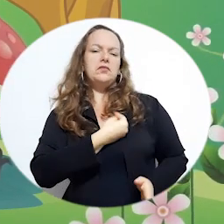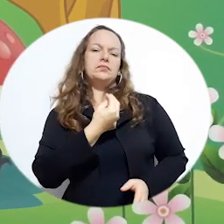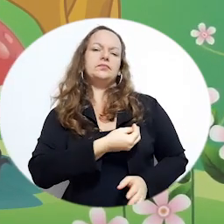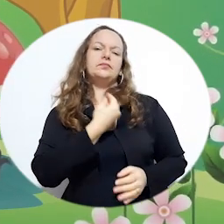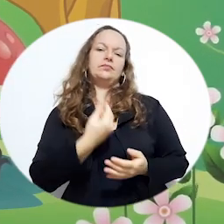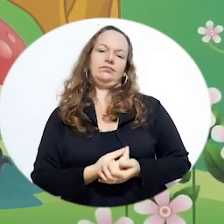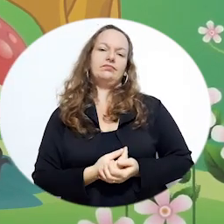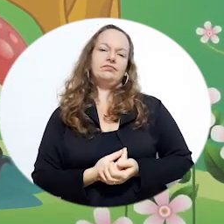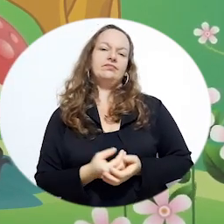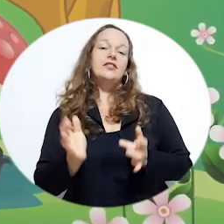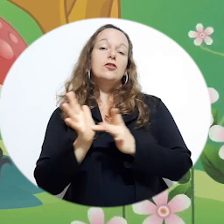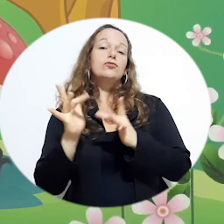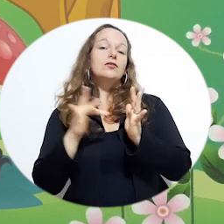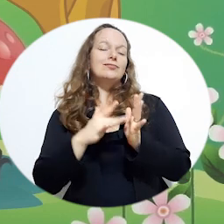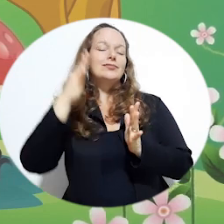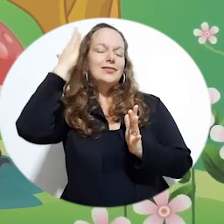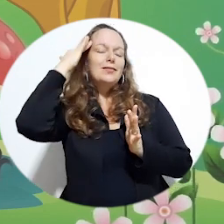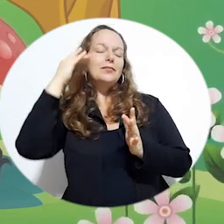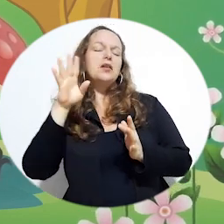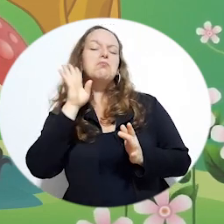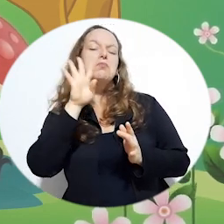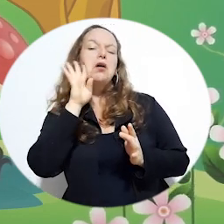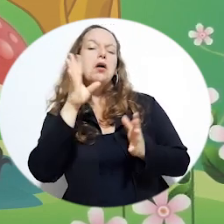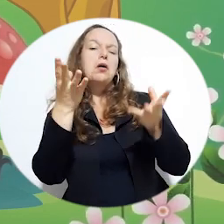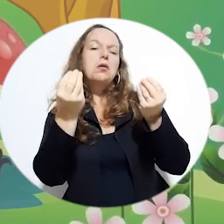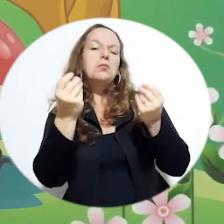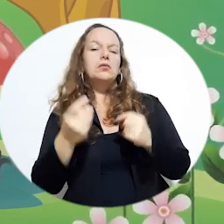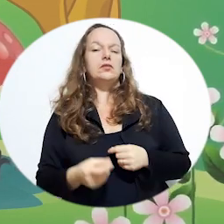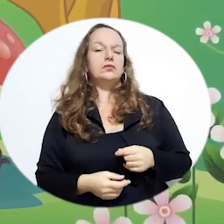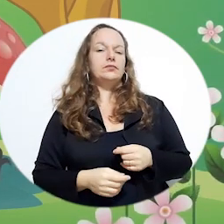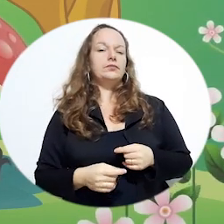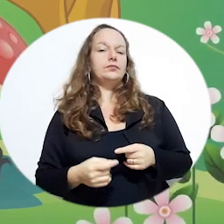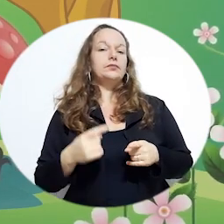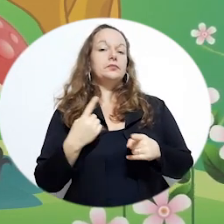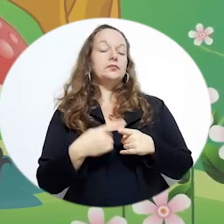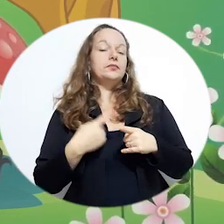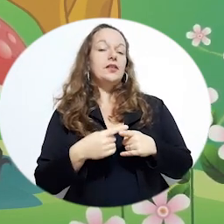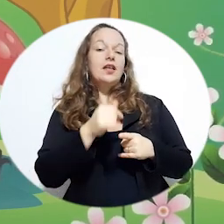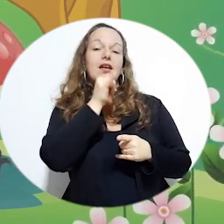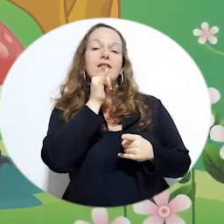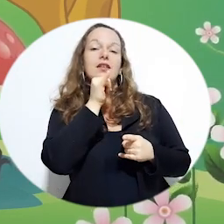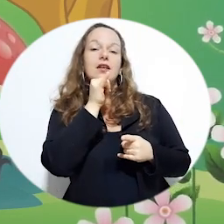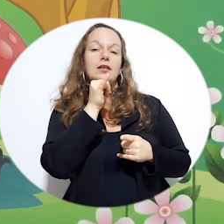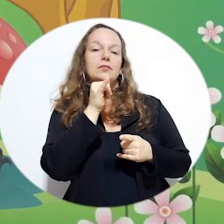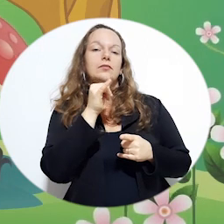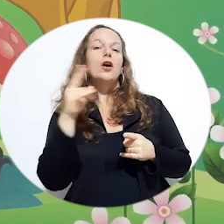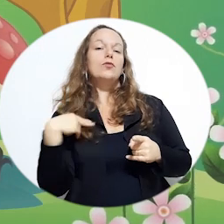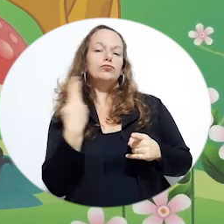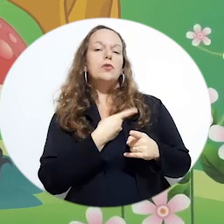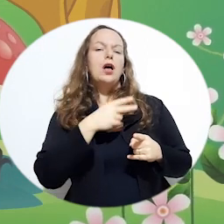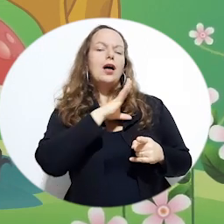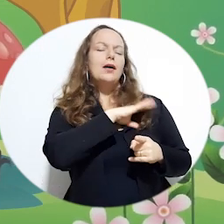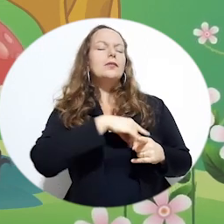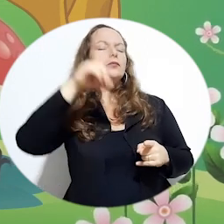Jesus era muito legal, né? Olha o que ele falou para nós. Ou seja, quando nós amamos a